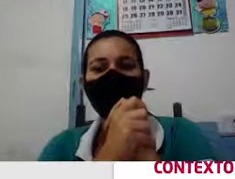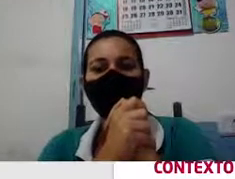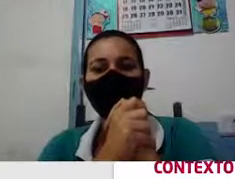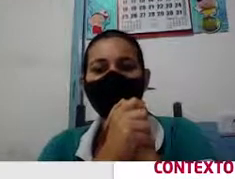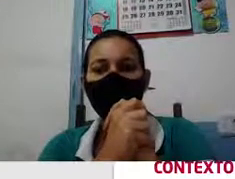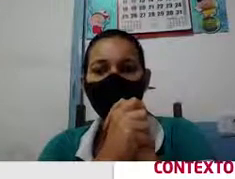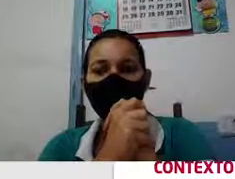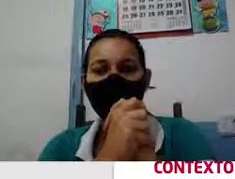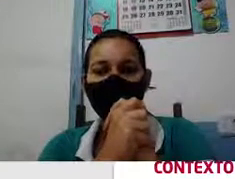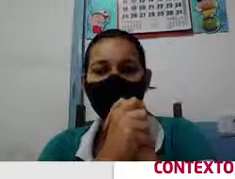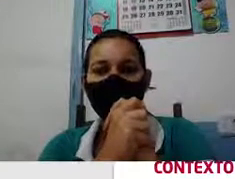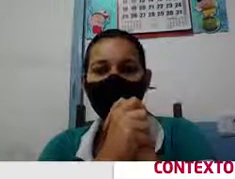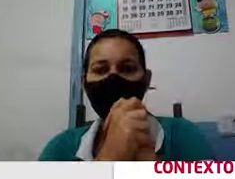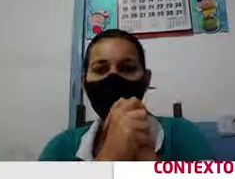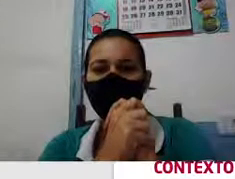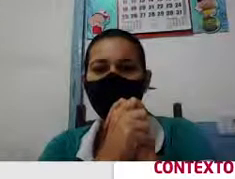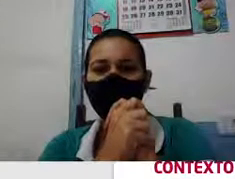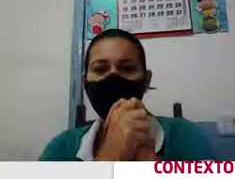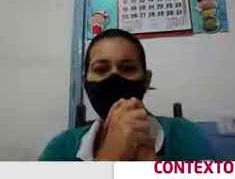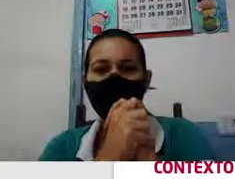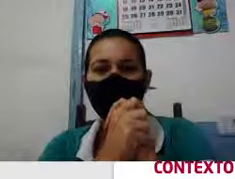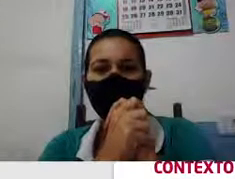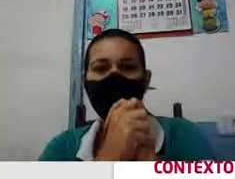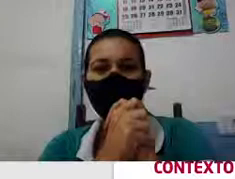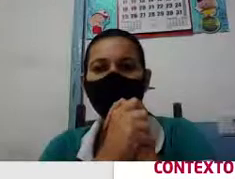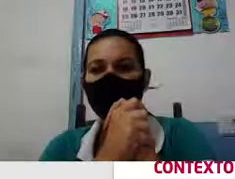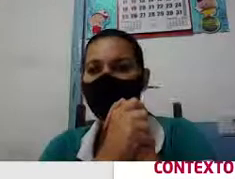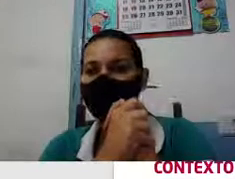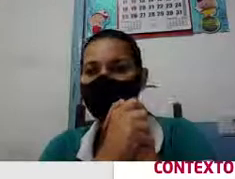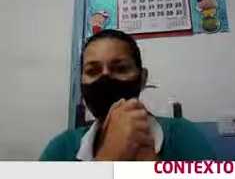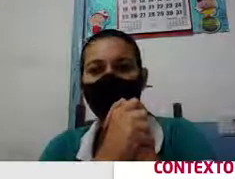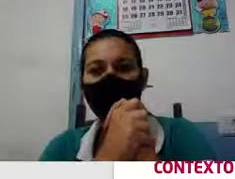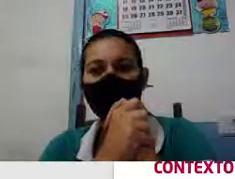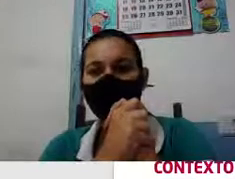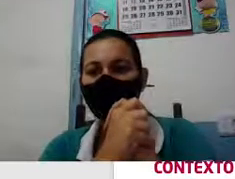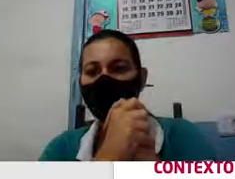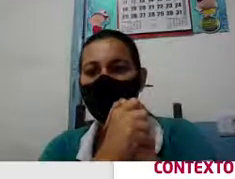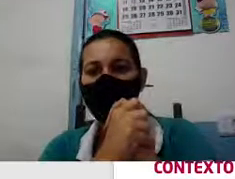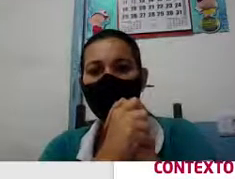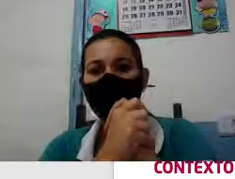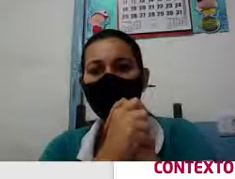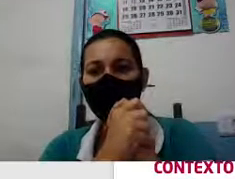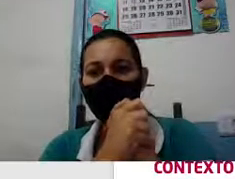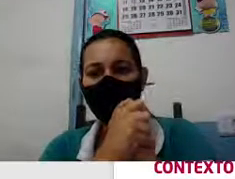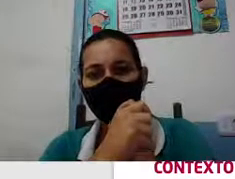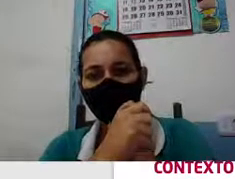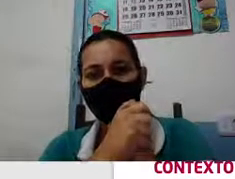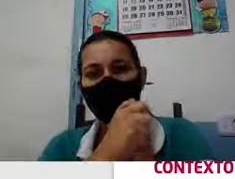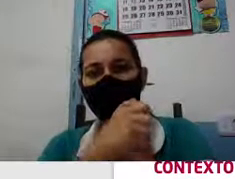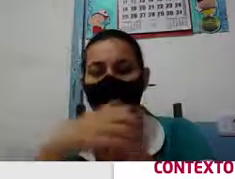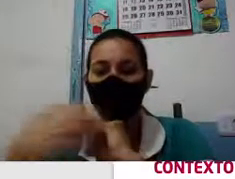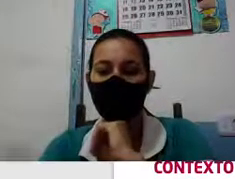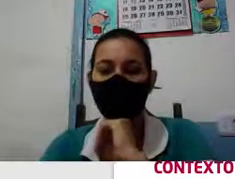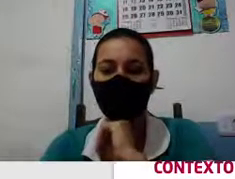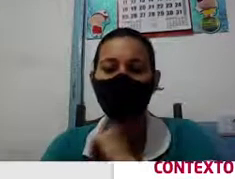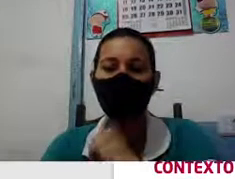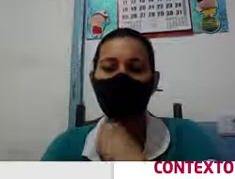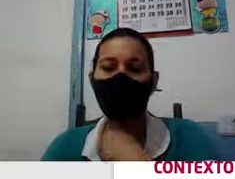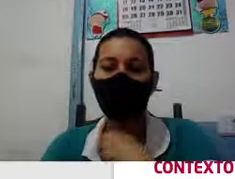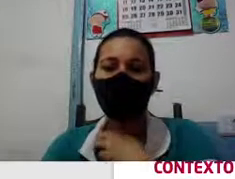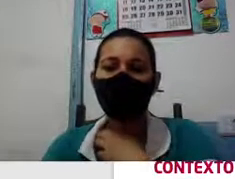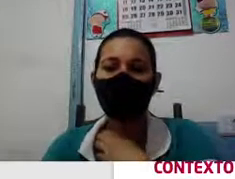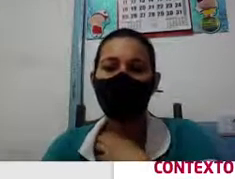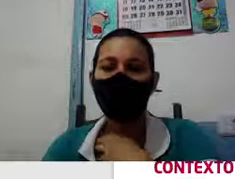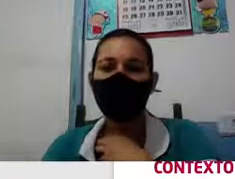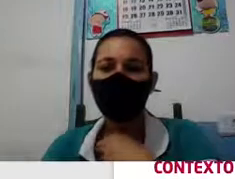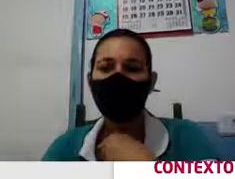de não possuir herdeiros, o rei Felipe da Espanha, então, domina militarmente a península e estabelece a União Ibérica, cuja duração